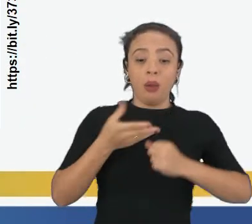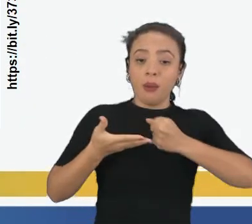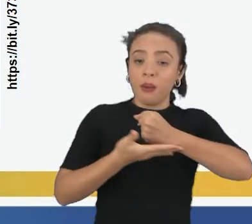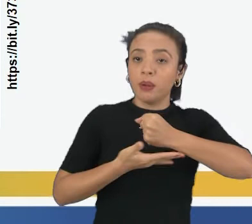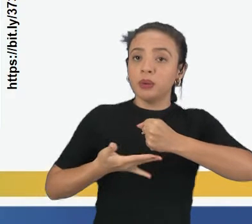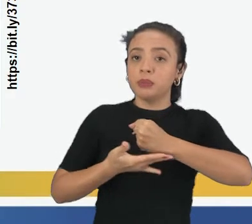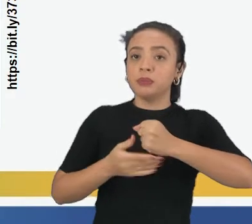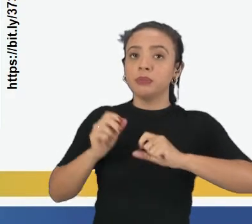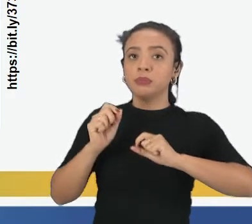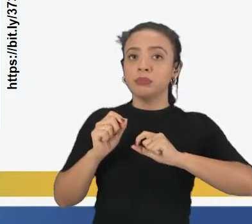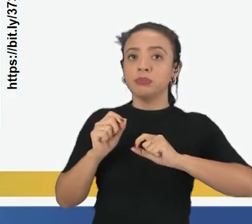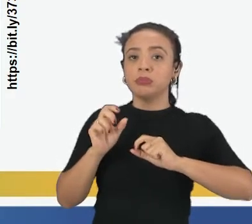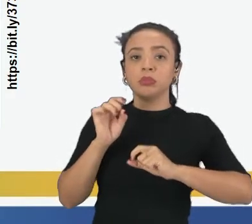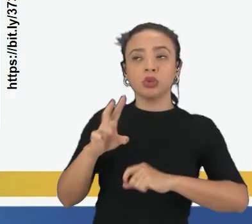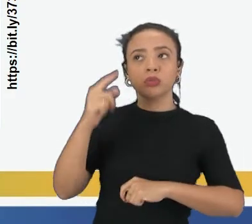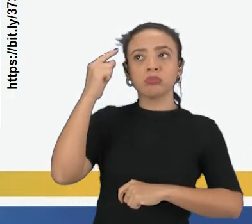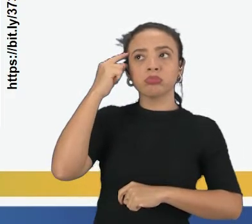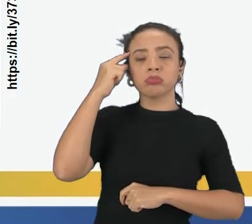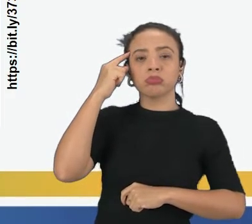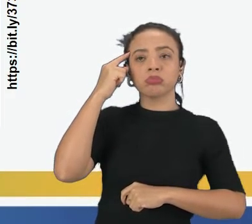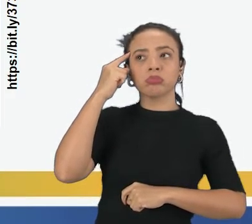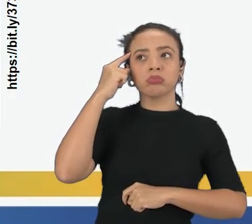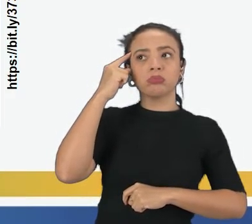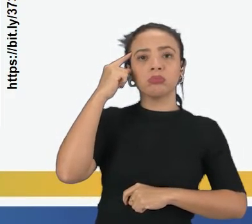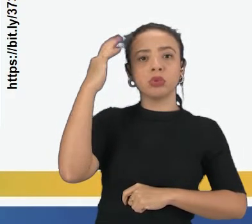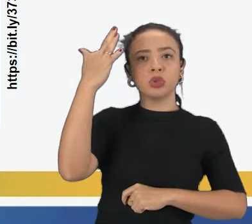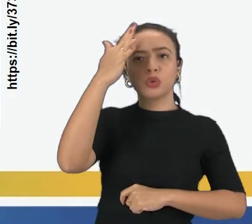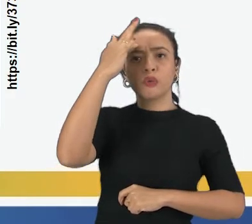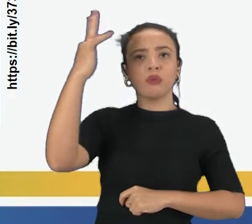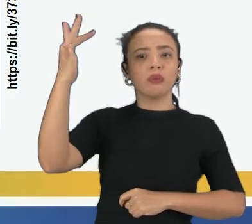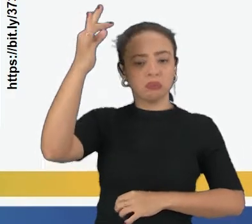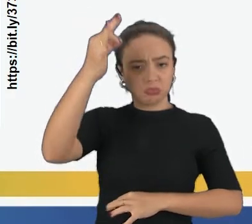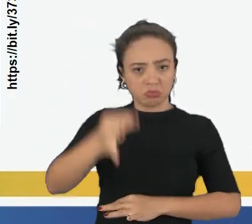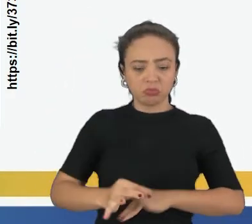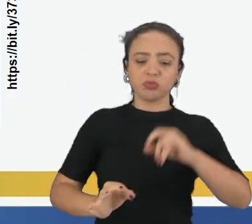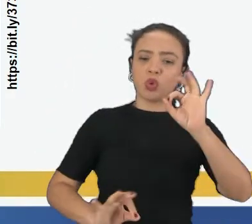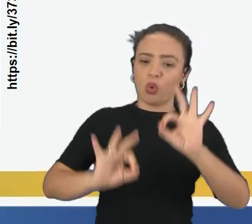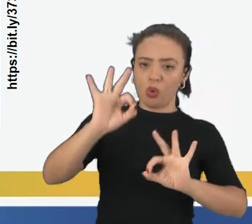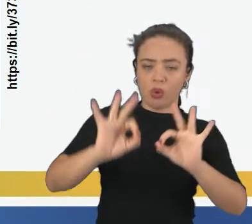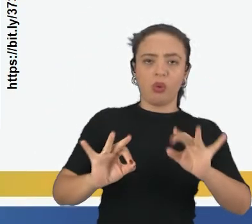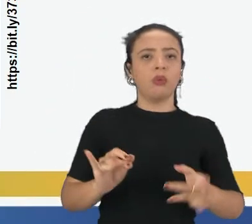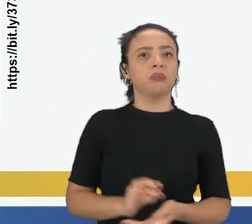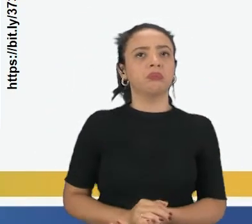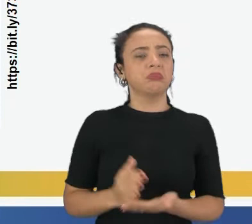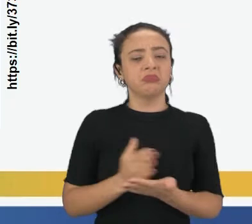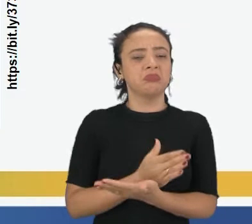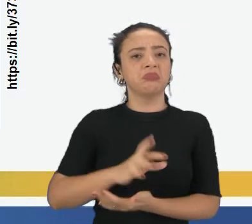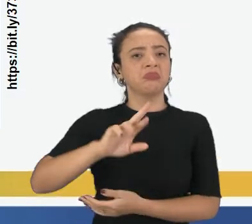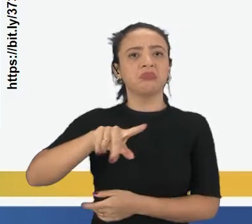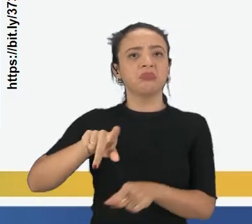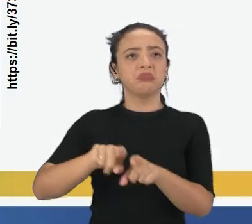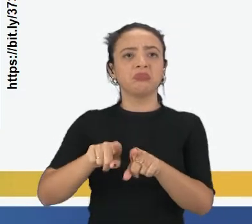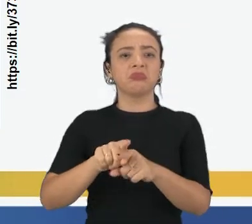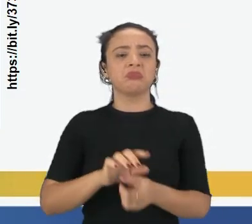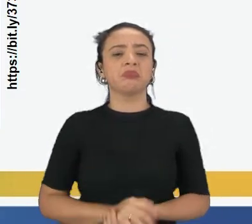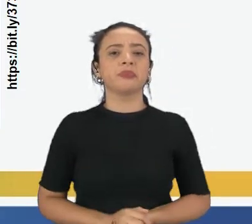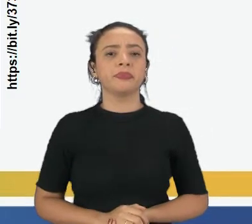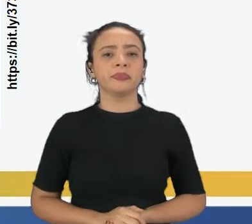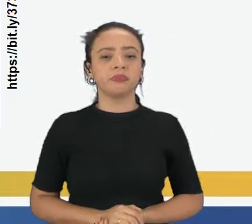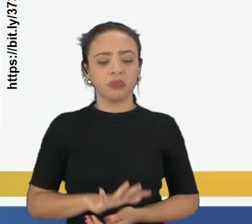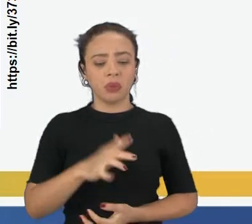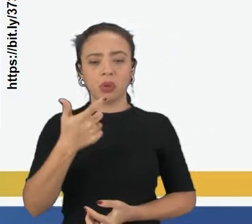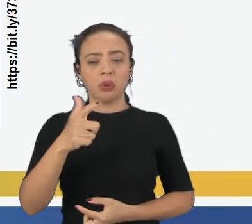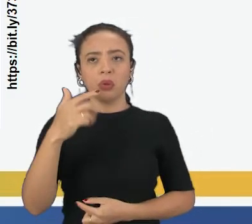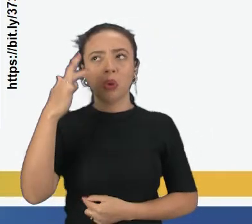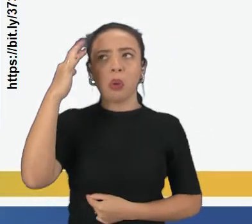no raciocínio filosófico correto elaborado e às vezes não não é um